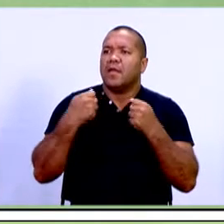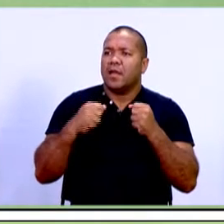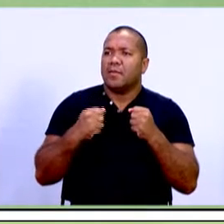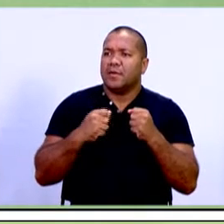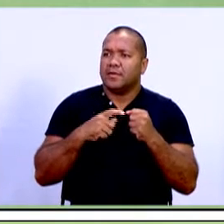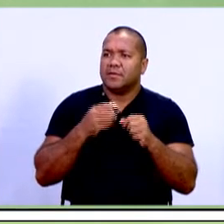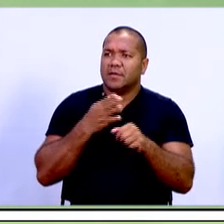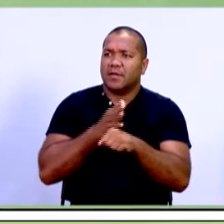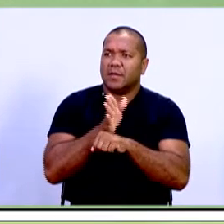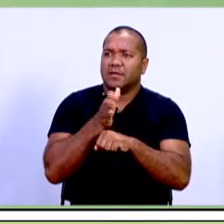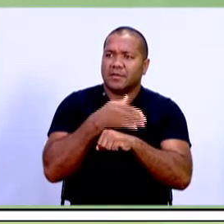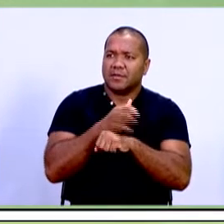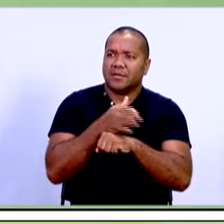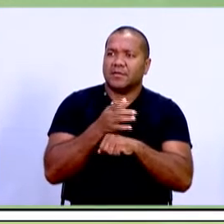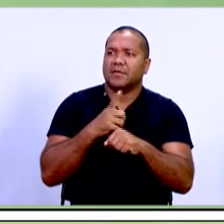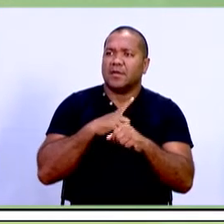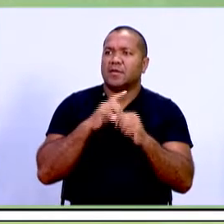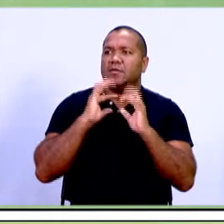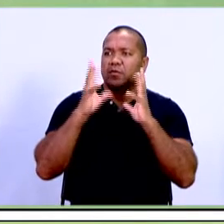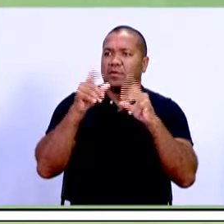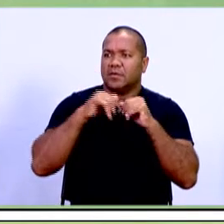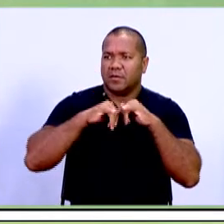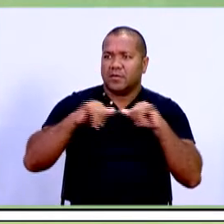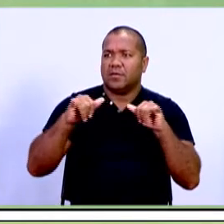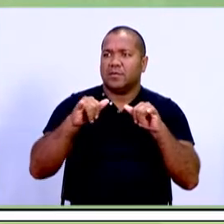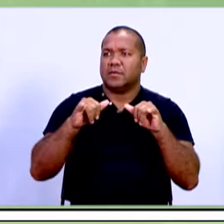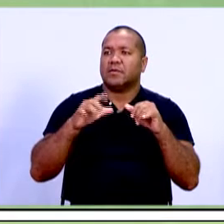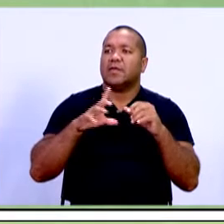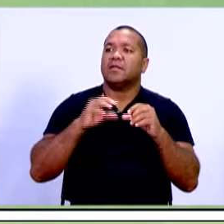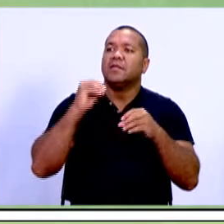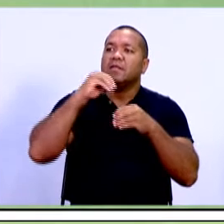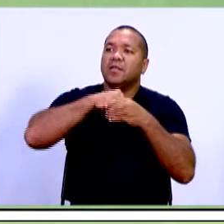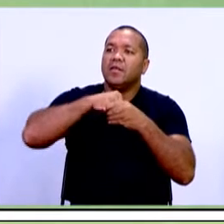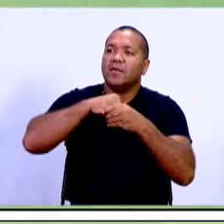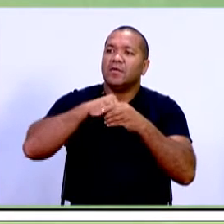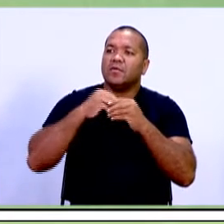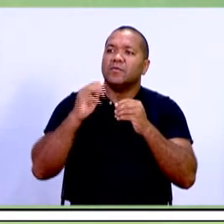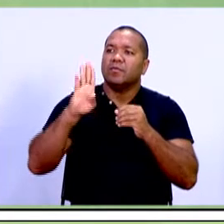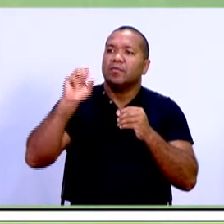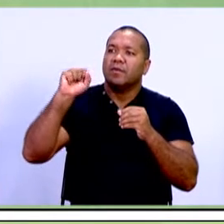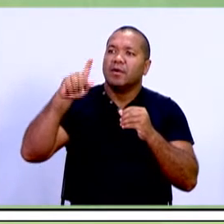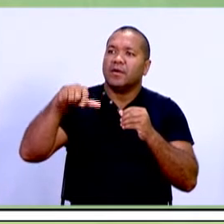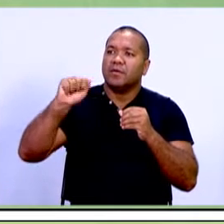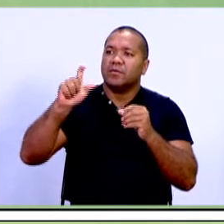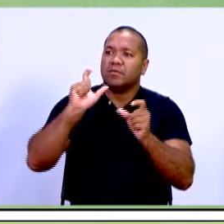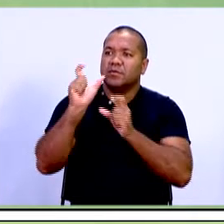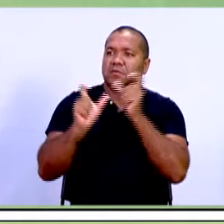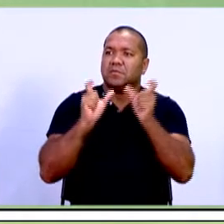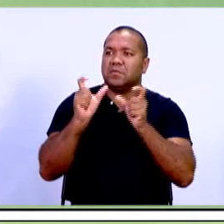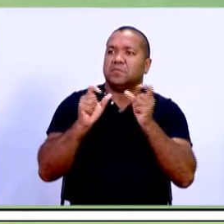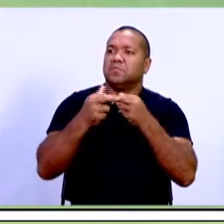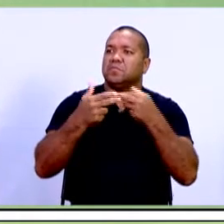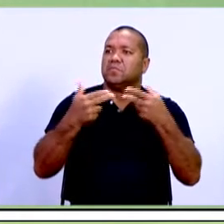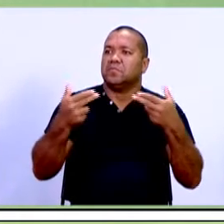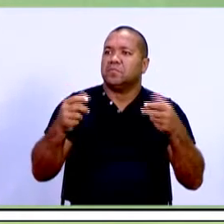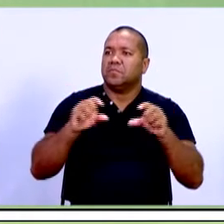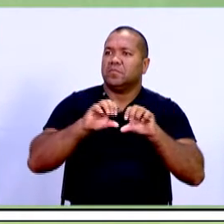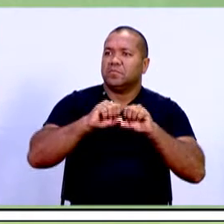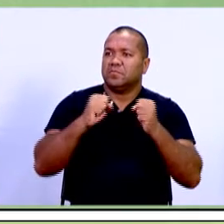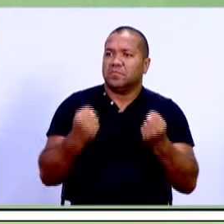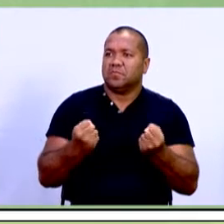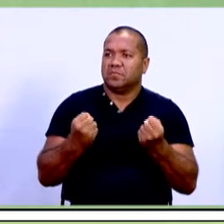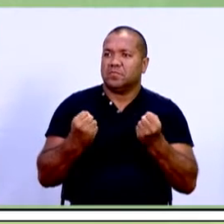da instituição que estão armazenadas nos bancos de dados dos diferentes sistemas que são utilizados. Então, o